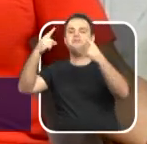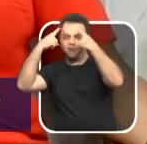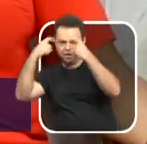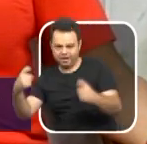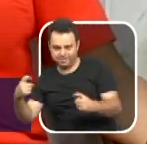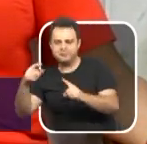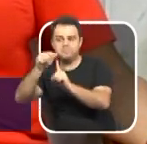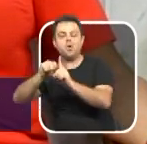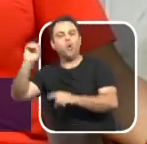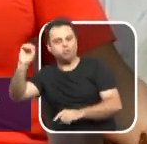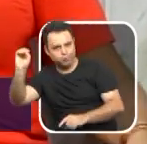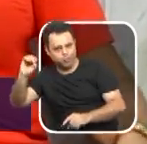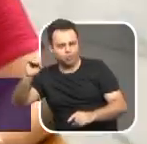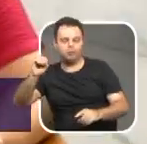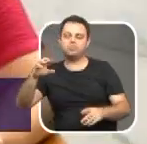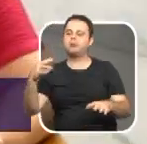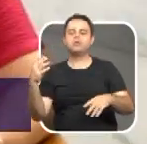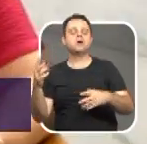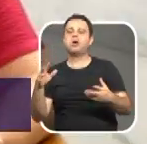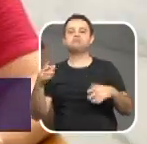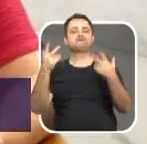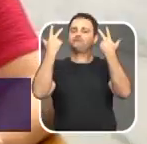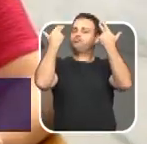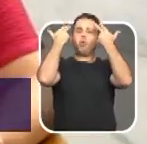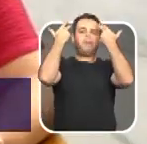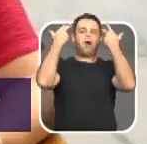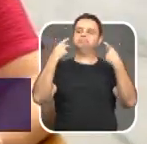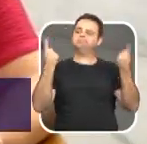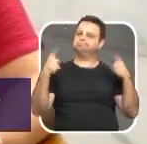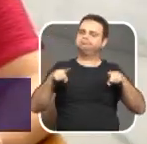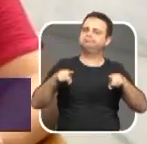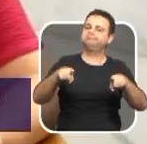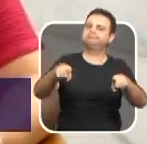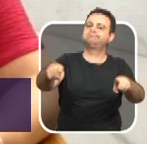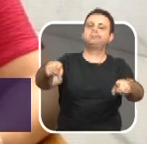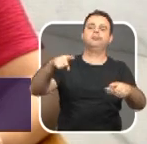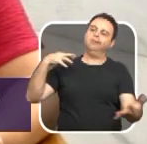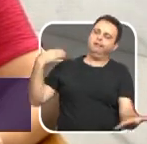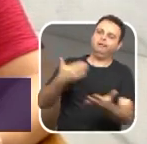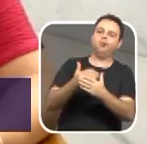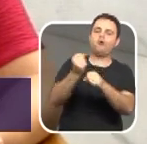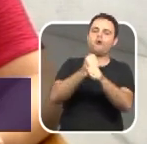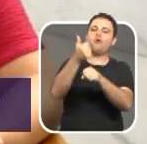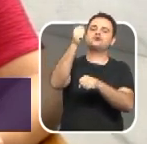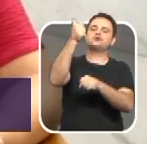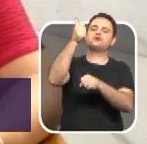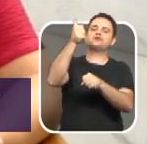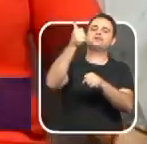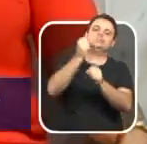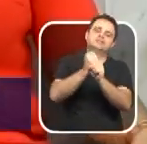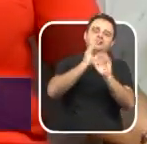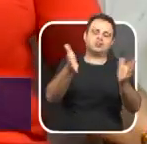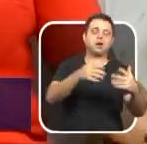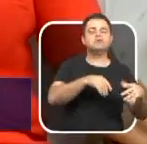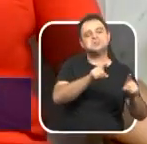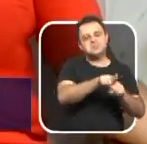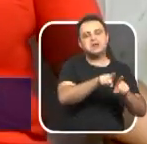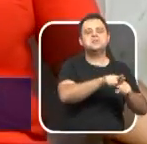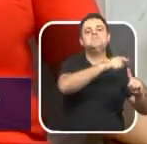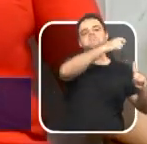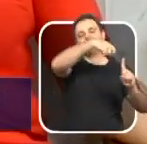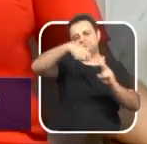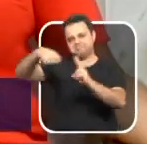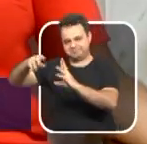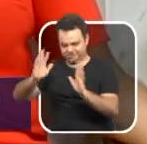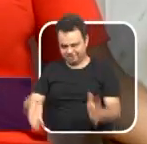porque é necessário. Mas você também fez muitas ações no Agosto Lilás, né? Que é o mês de combate à violência contra a mulher. Você vê, a